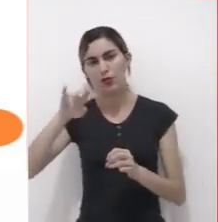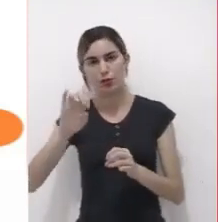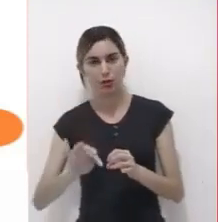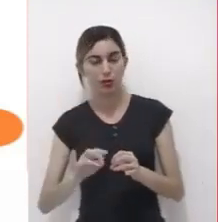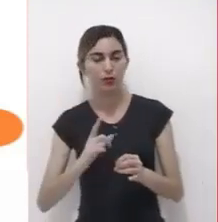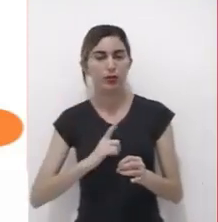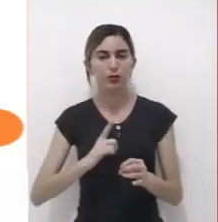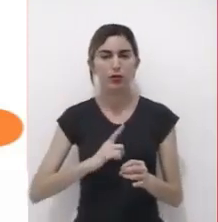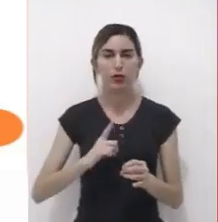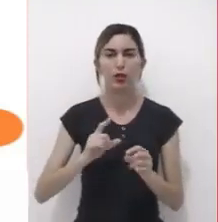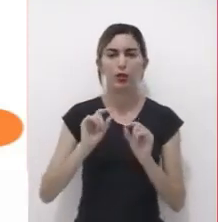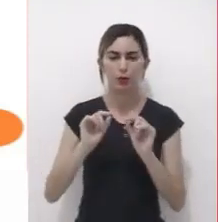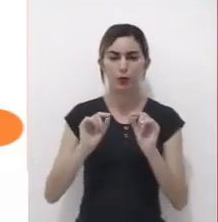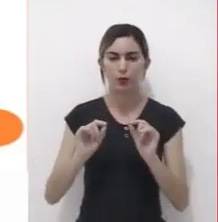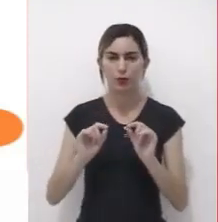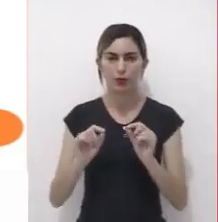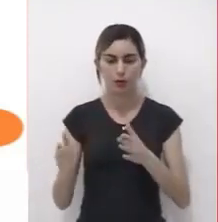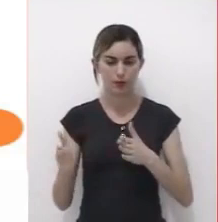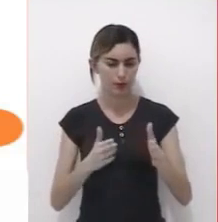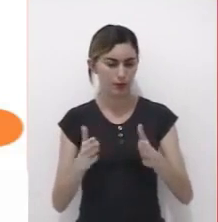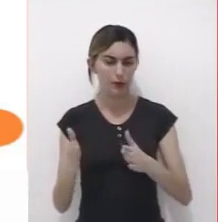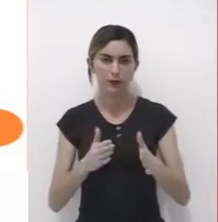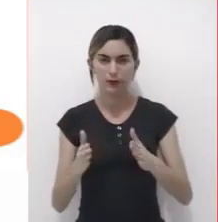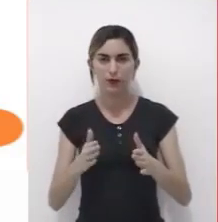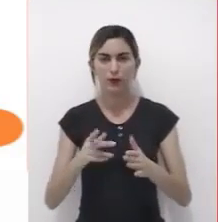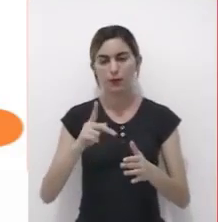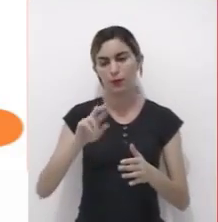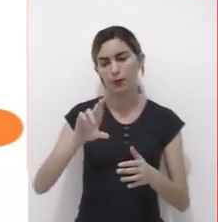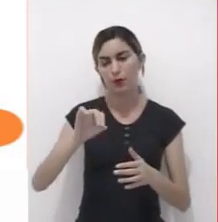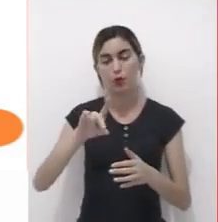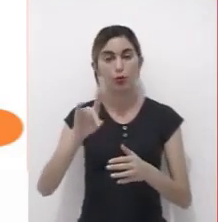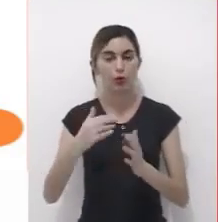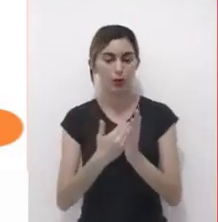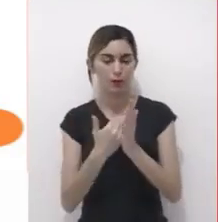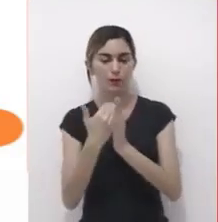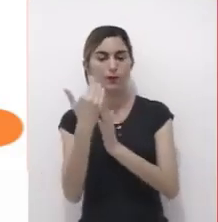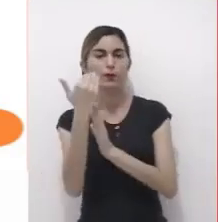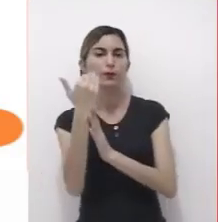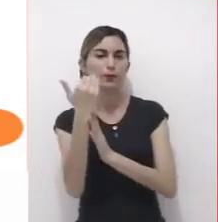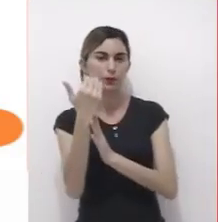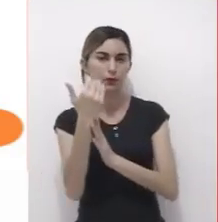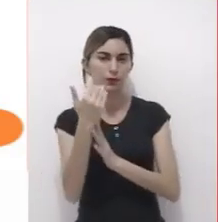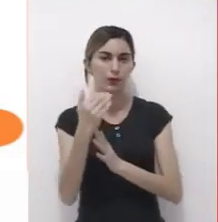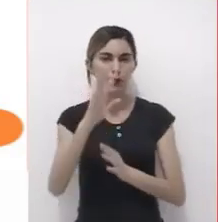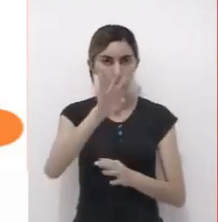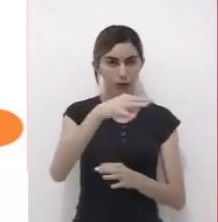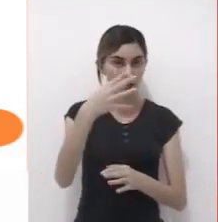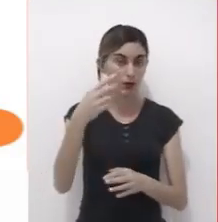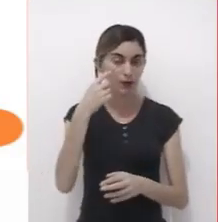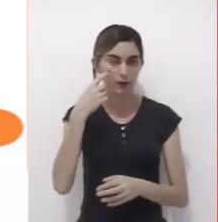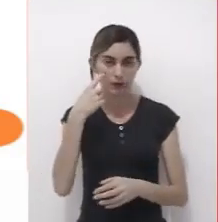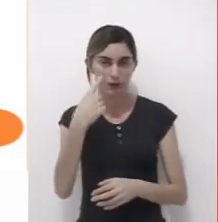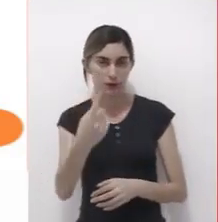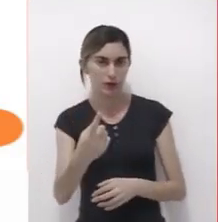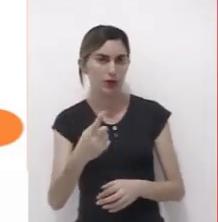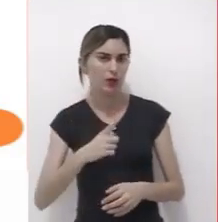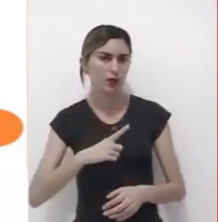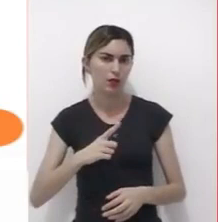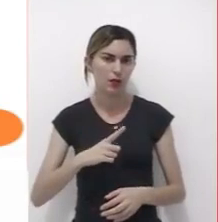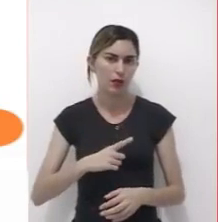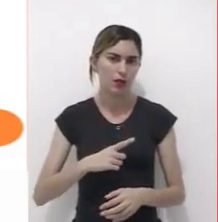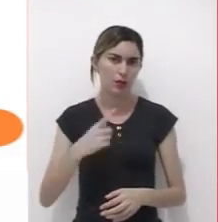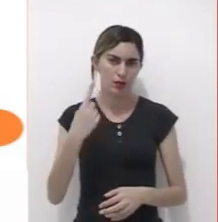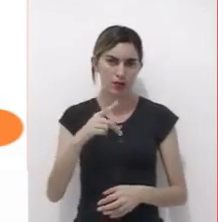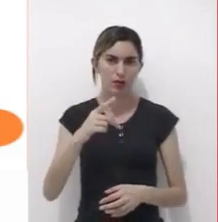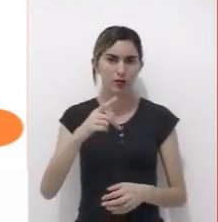ela diminui, ao mesmo tempo que a dos produtos ela vai aumentar. Então, pelo gráfico, quando você